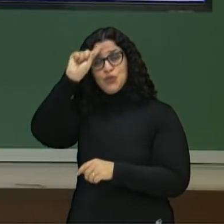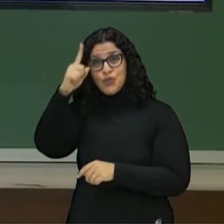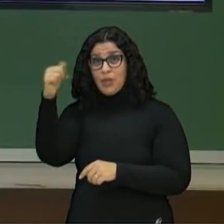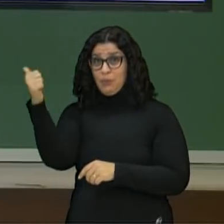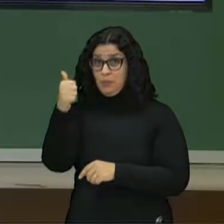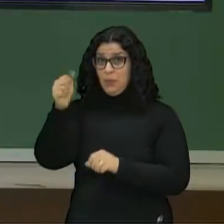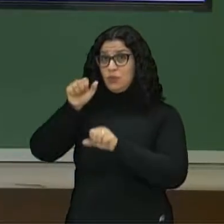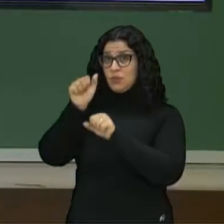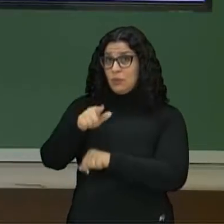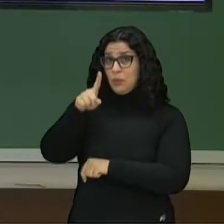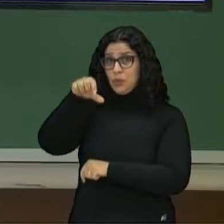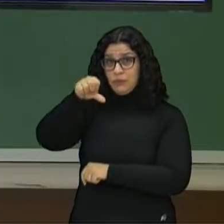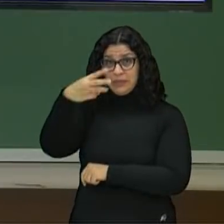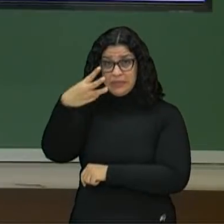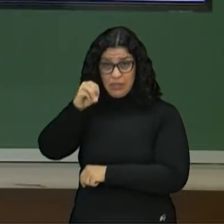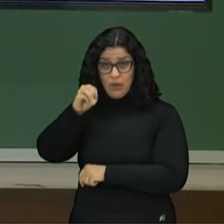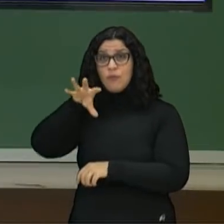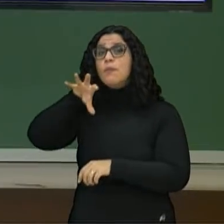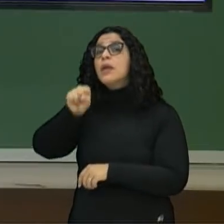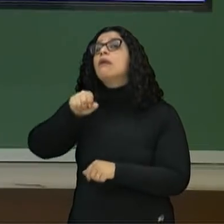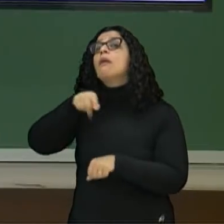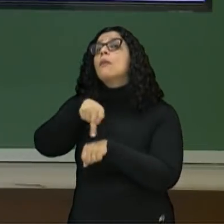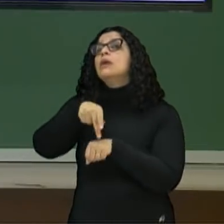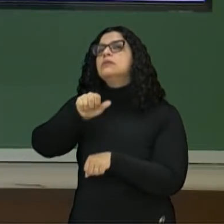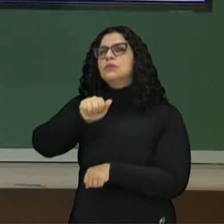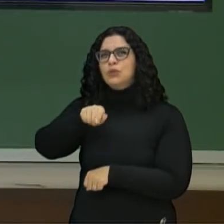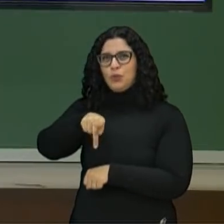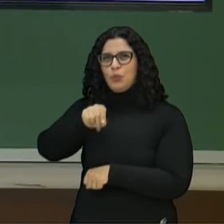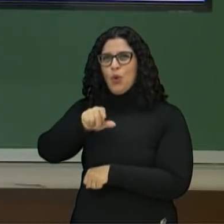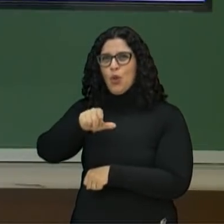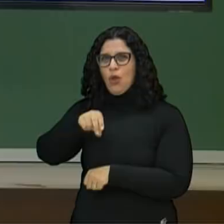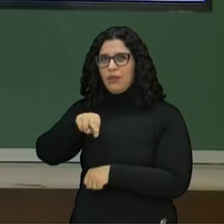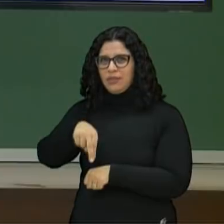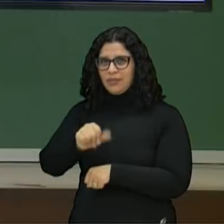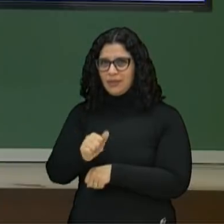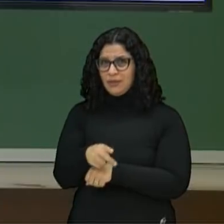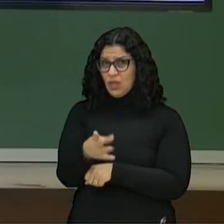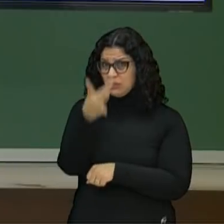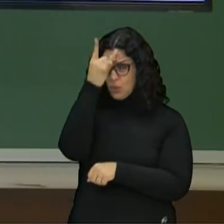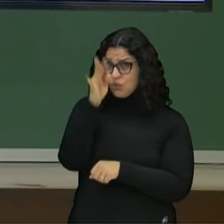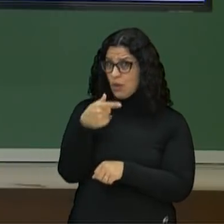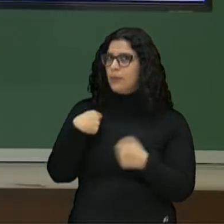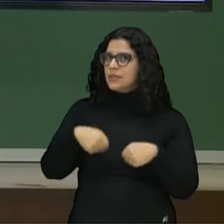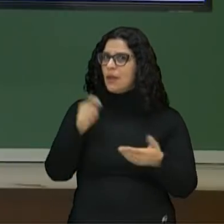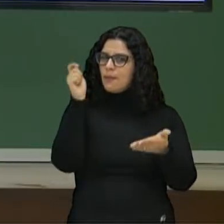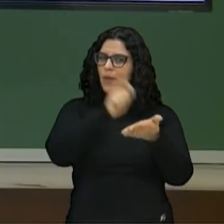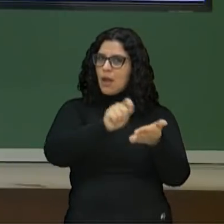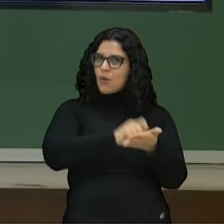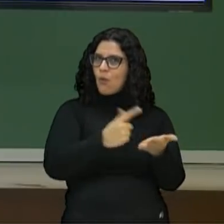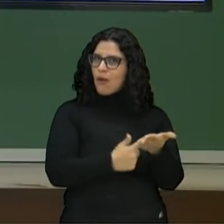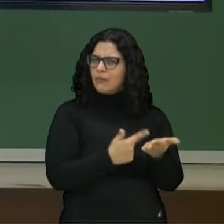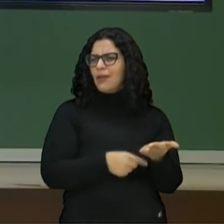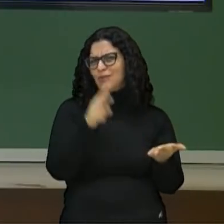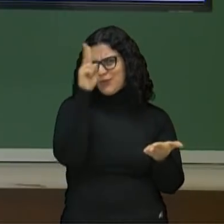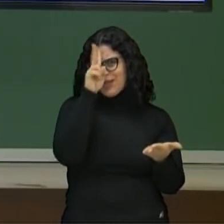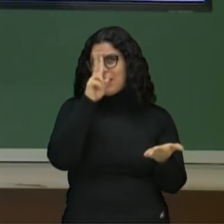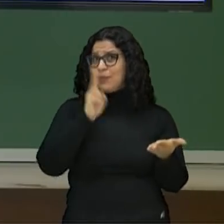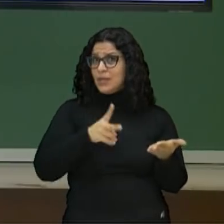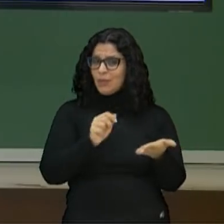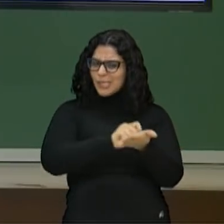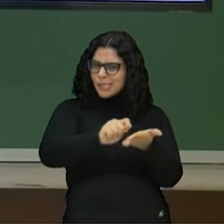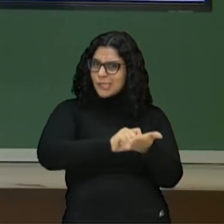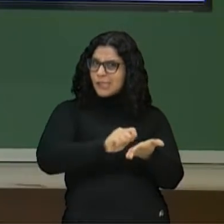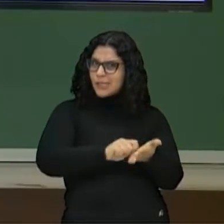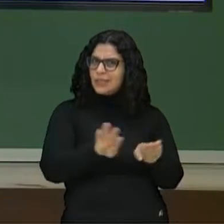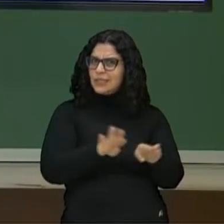setembro de 1939. Facinho, essa você já decorou. Se não decorou, marcou no caderninho, lembre-se sempre,